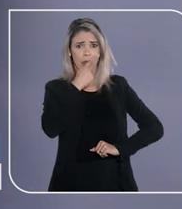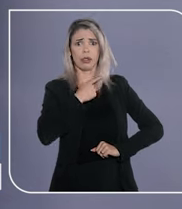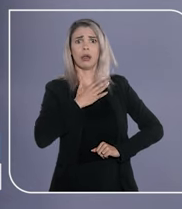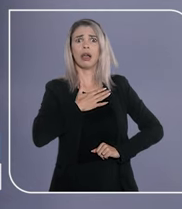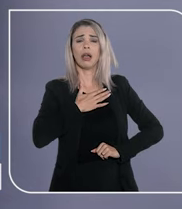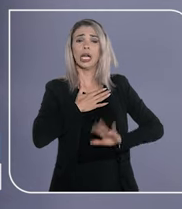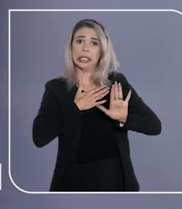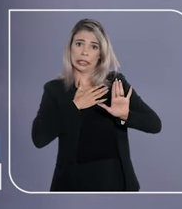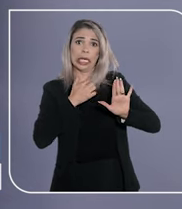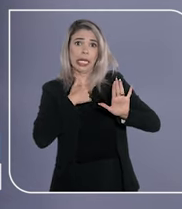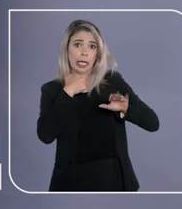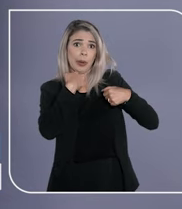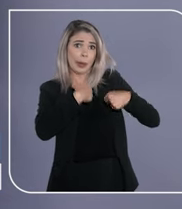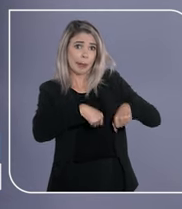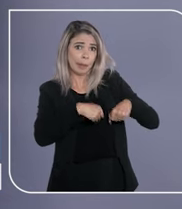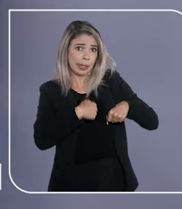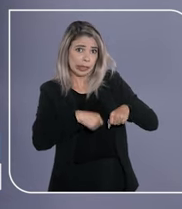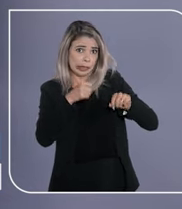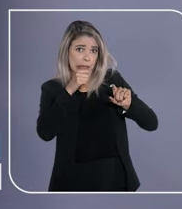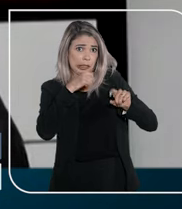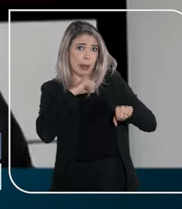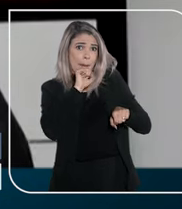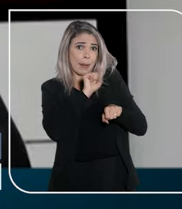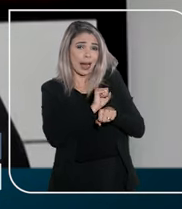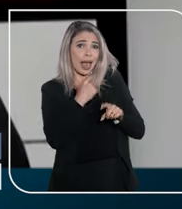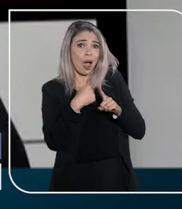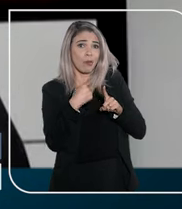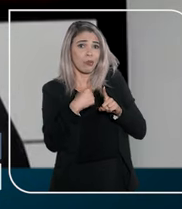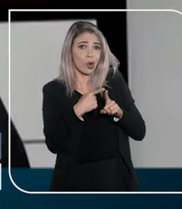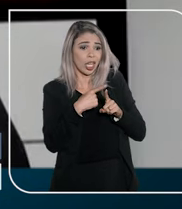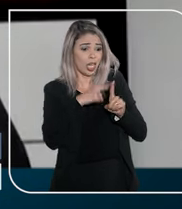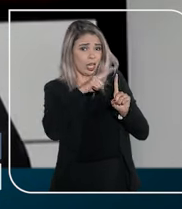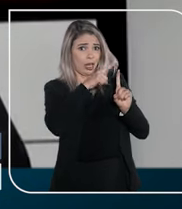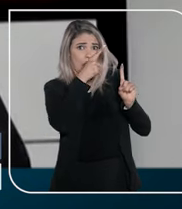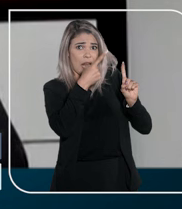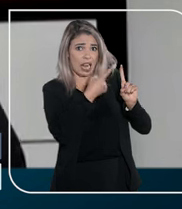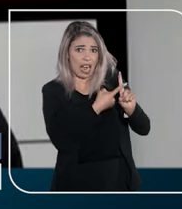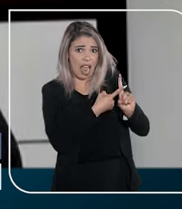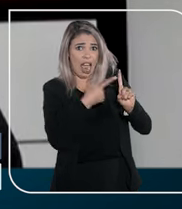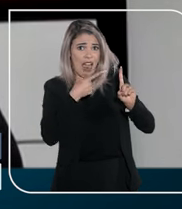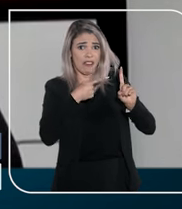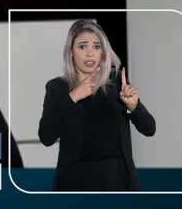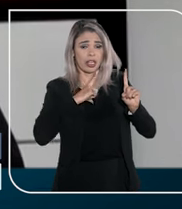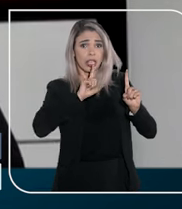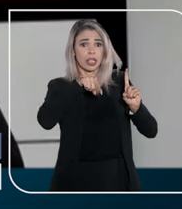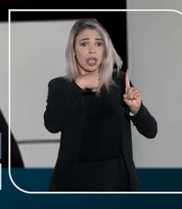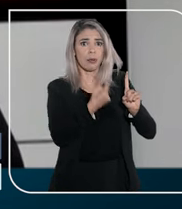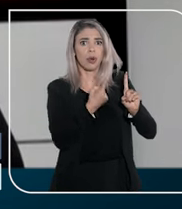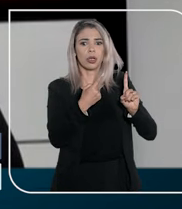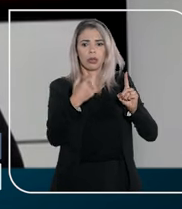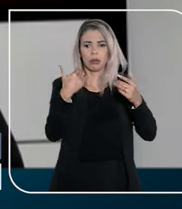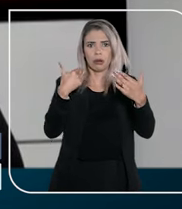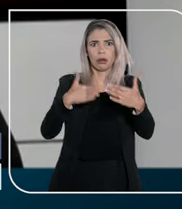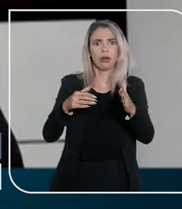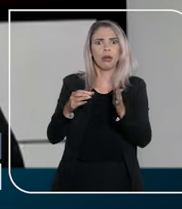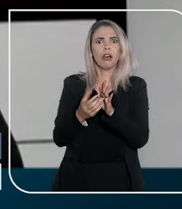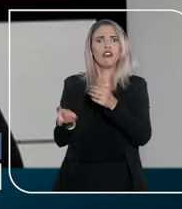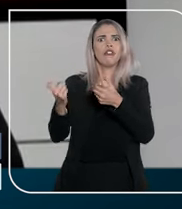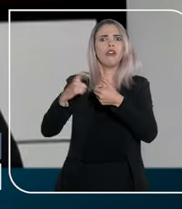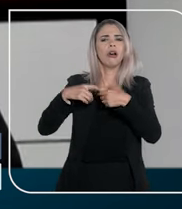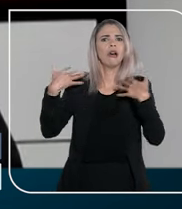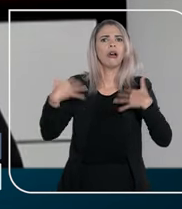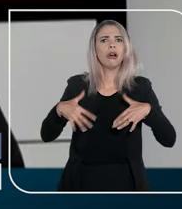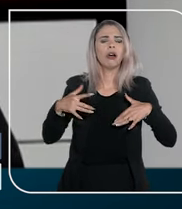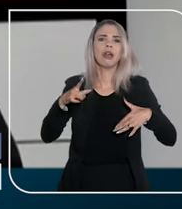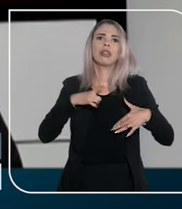tenho que ter um filho, o concurso público está travado, eu vou ter um filho. E aí, na outra semana, o concurso retoma. Você vai